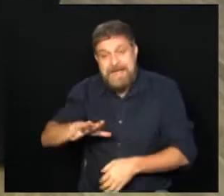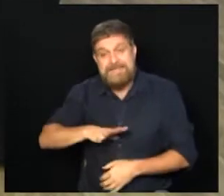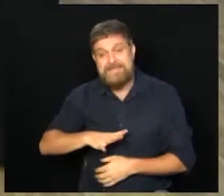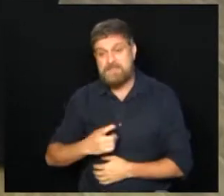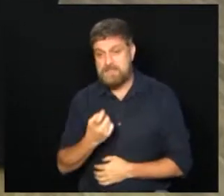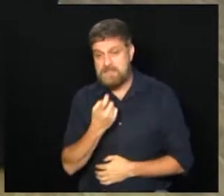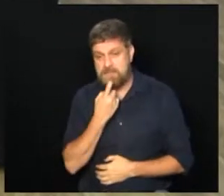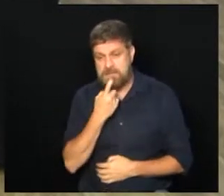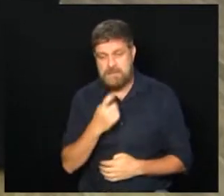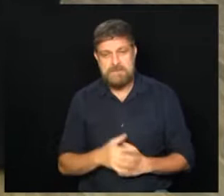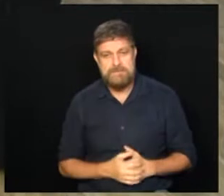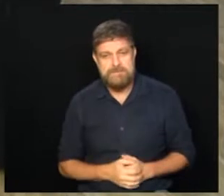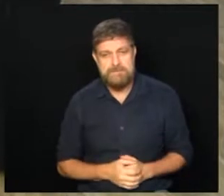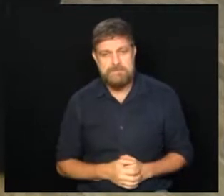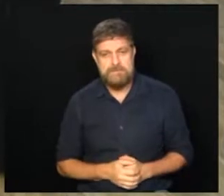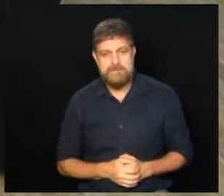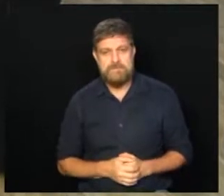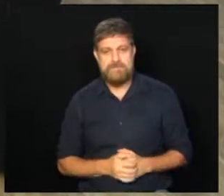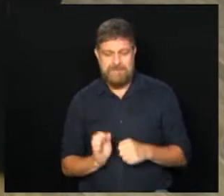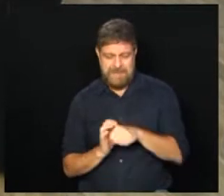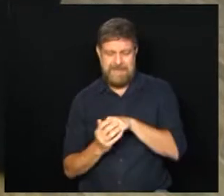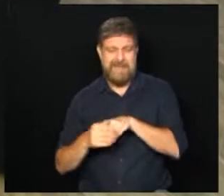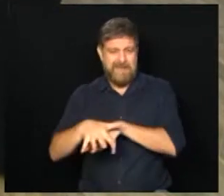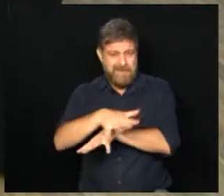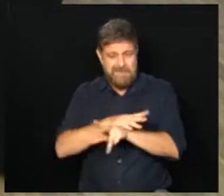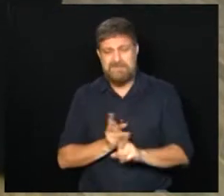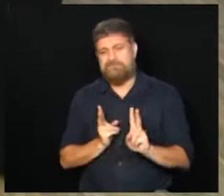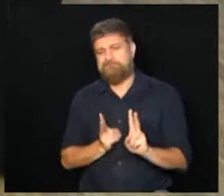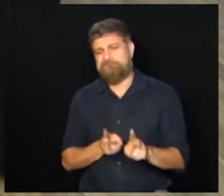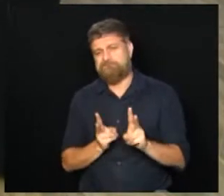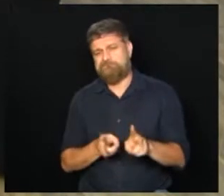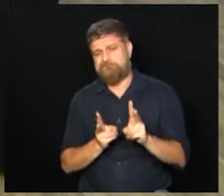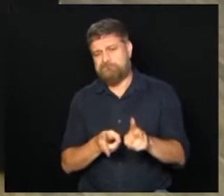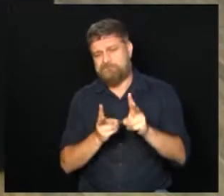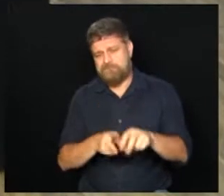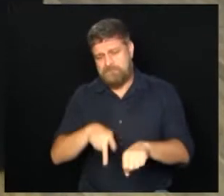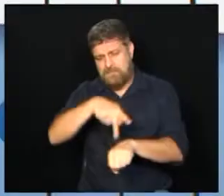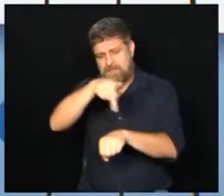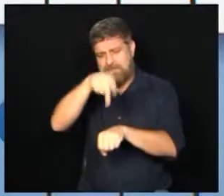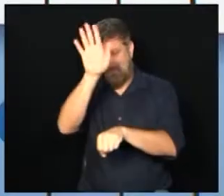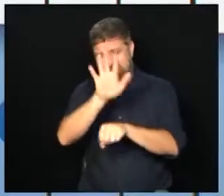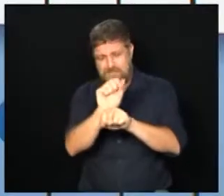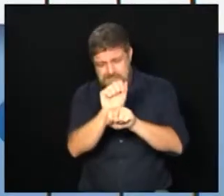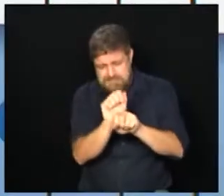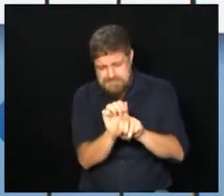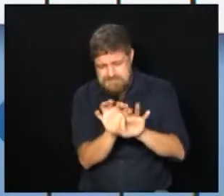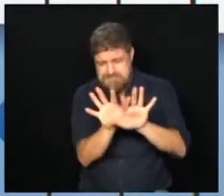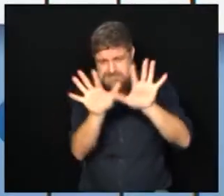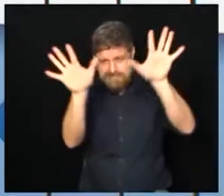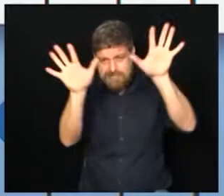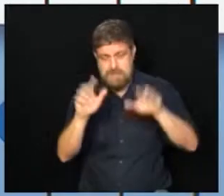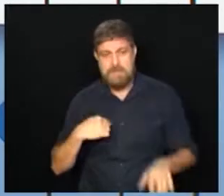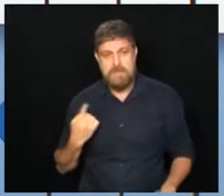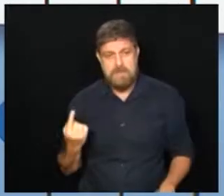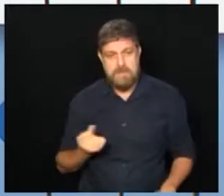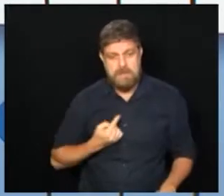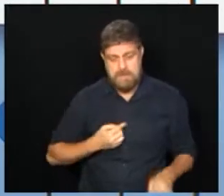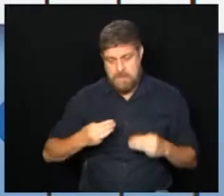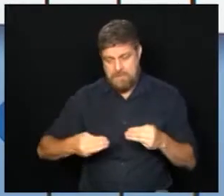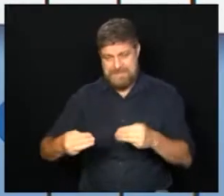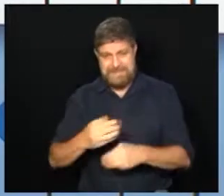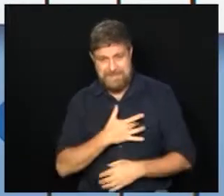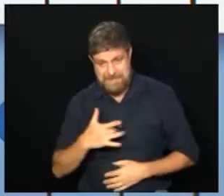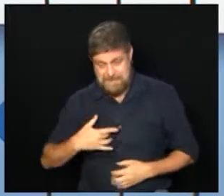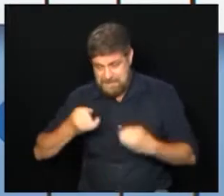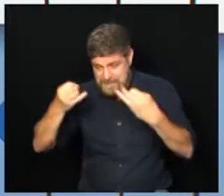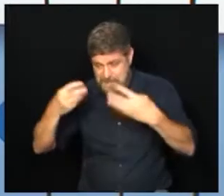de Campinas. A Covid-19 continua avançando no país. De acordo com o Ministério da Saúde, nas últimas 24